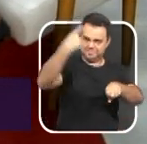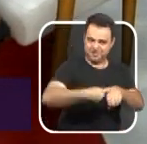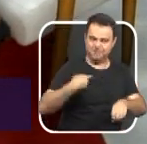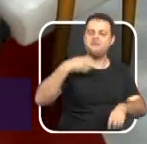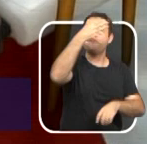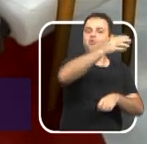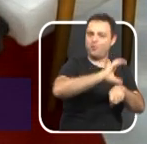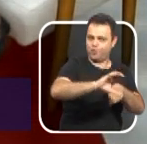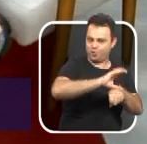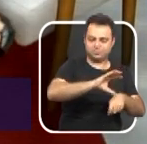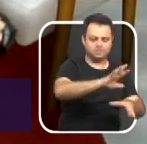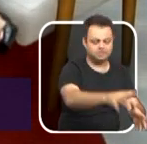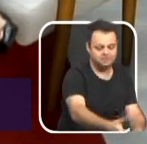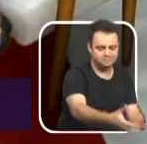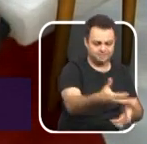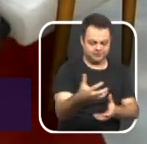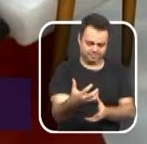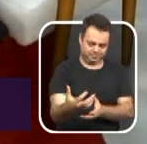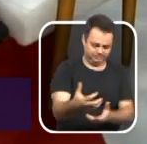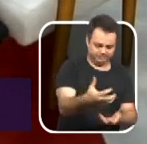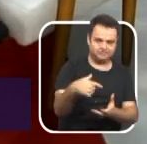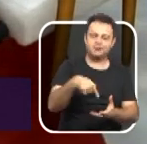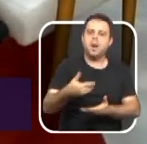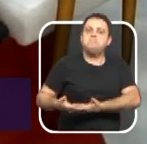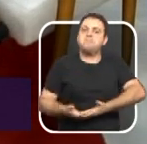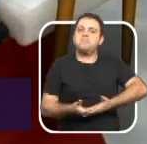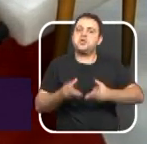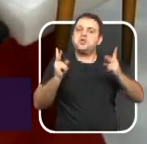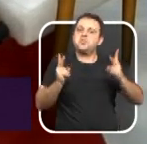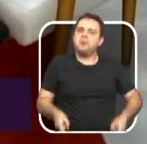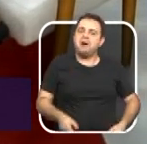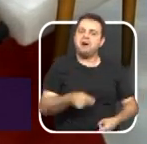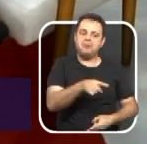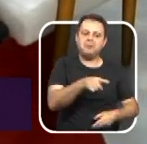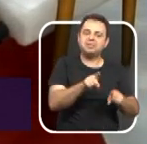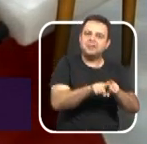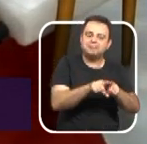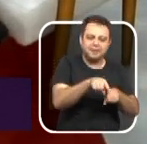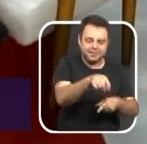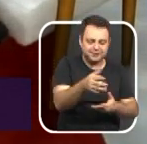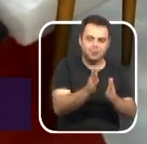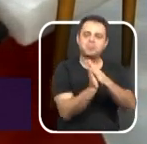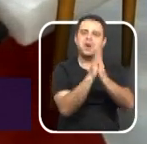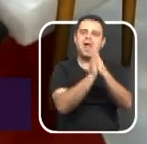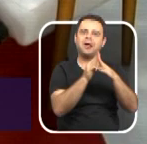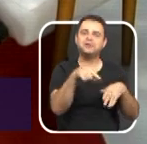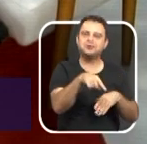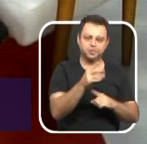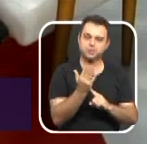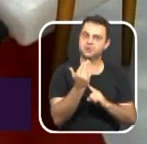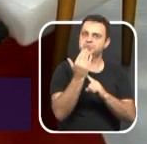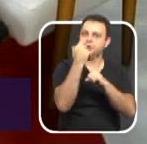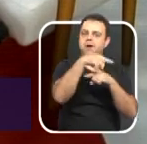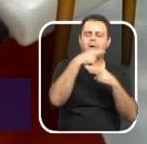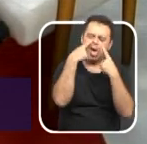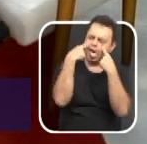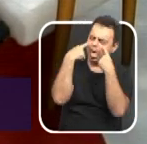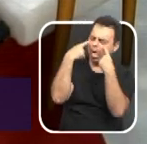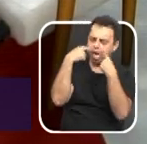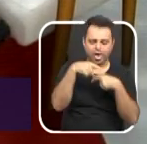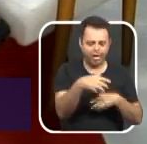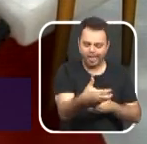a tecnologia, né? Até o choro do bebê. Então, esses bonecos estão para chegar aqui no município e nós